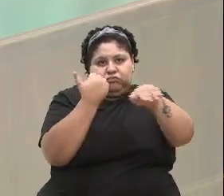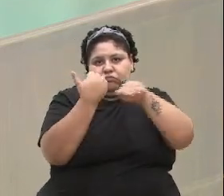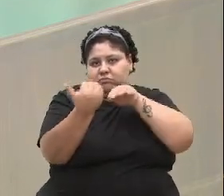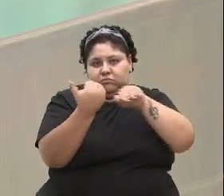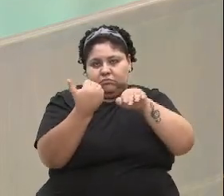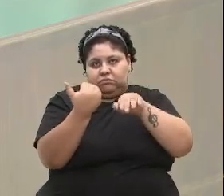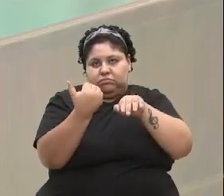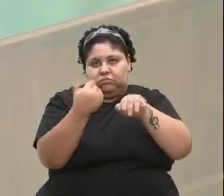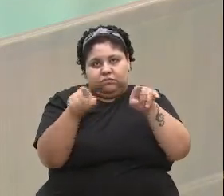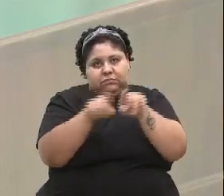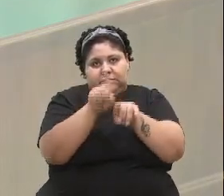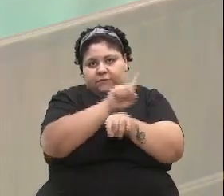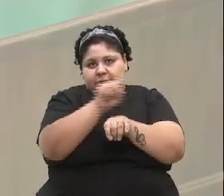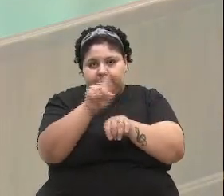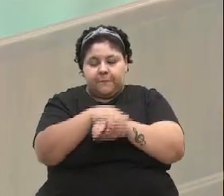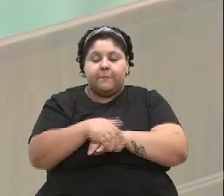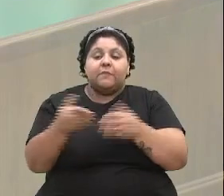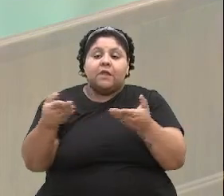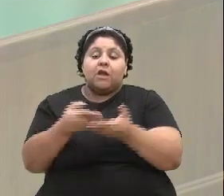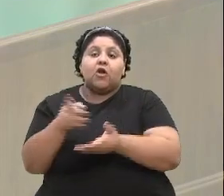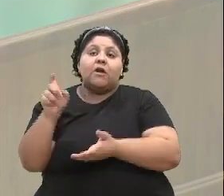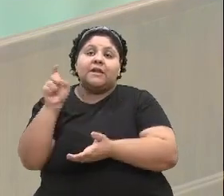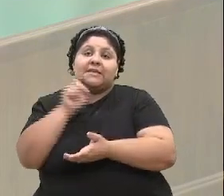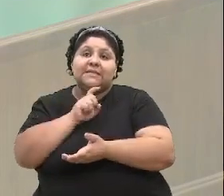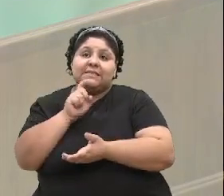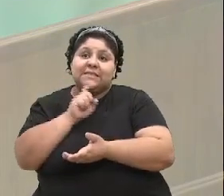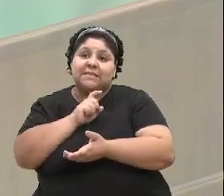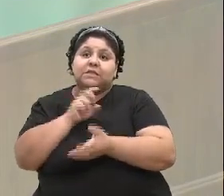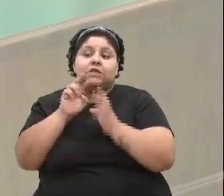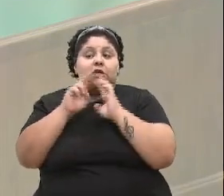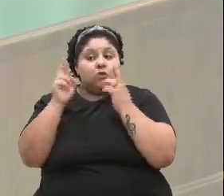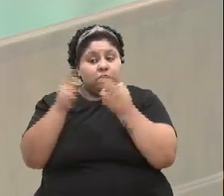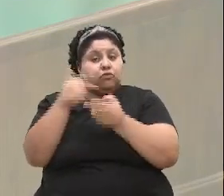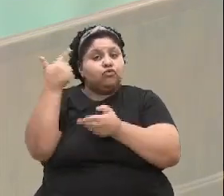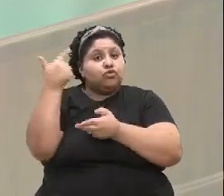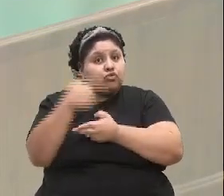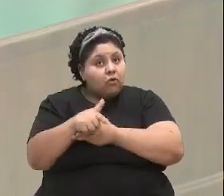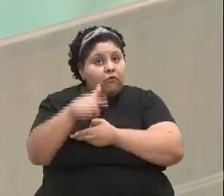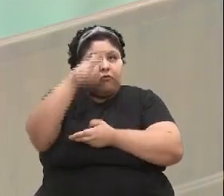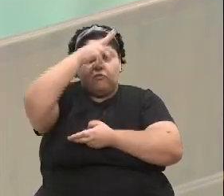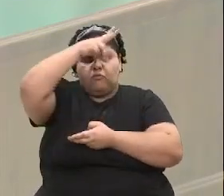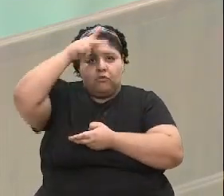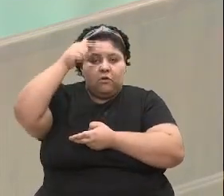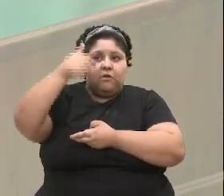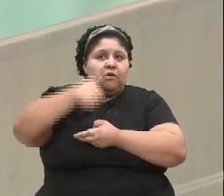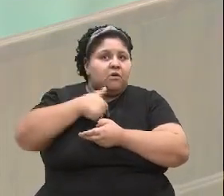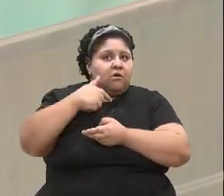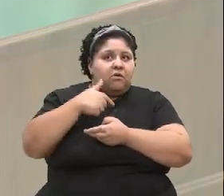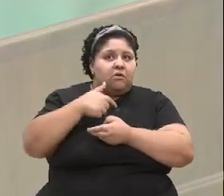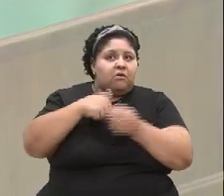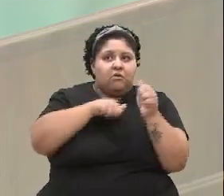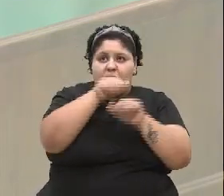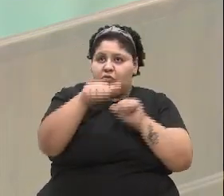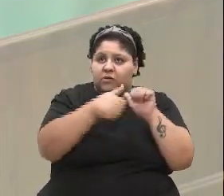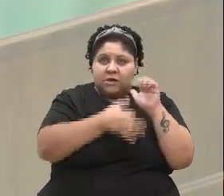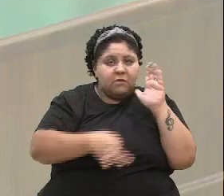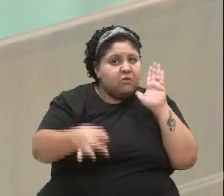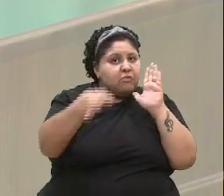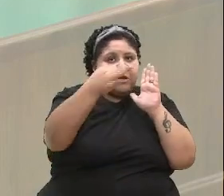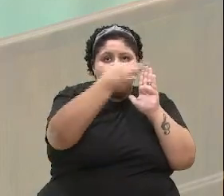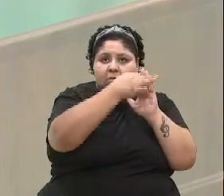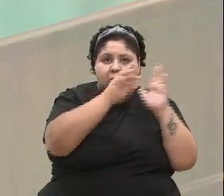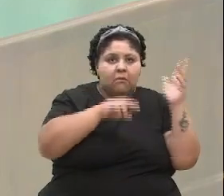agora na sexta-feira nós vamos ter reunião de novo com o prefeito eu não vou mudar minha opinião em relação ao Samai não